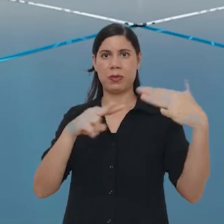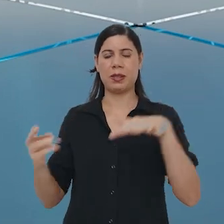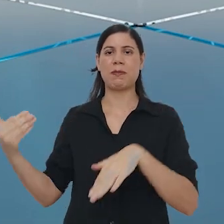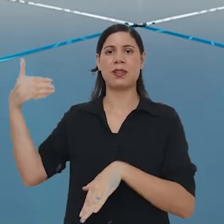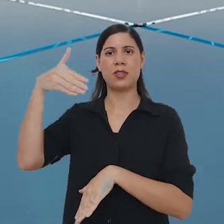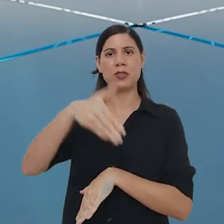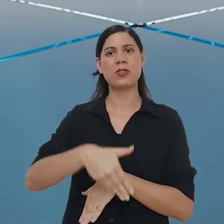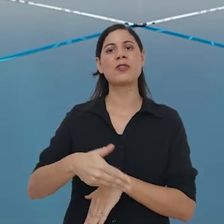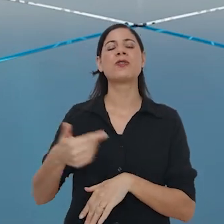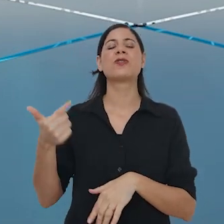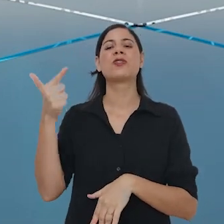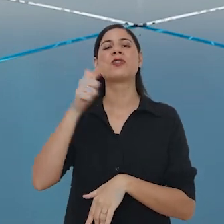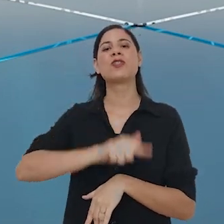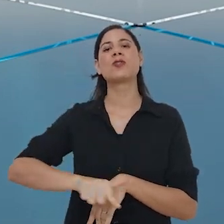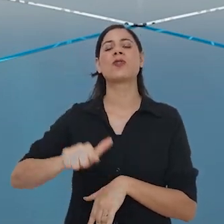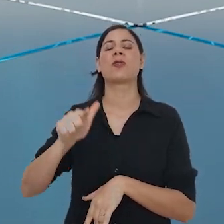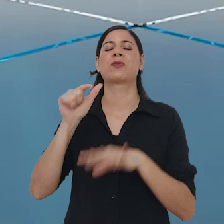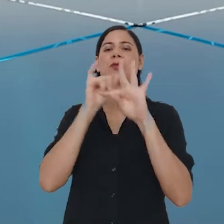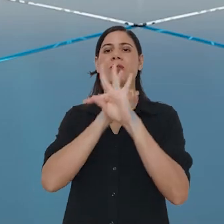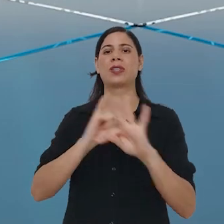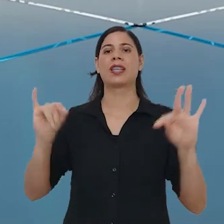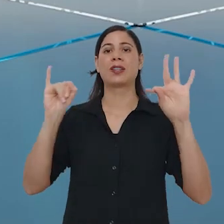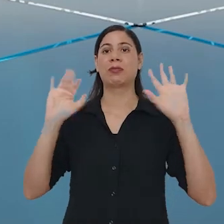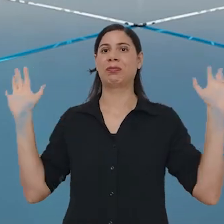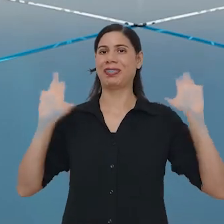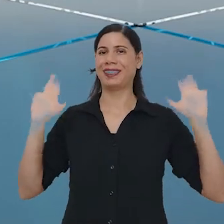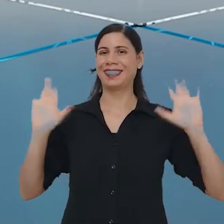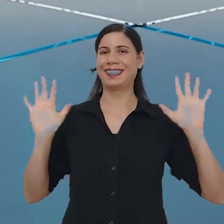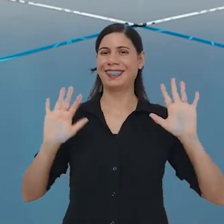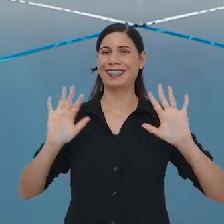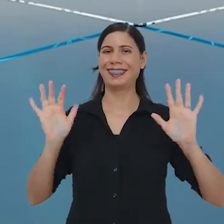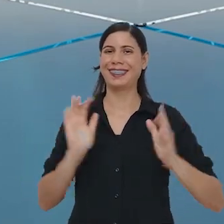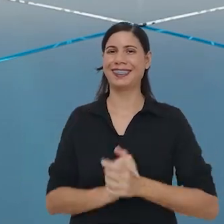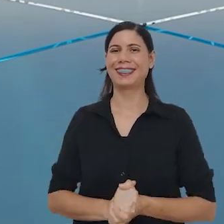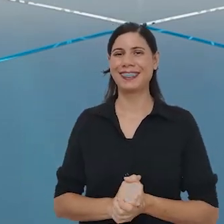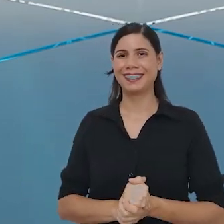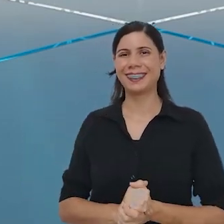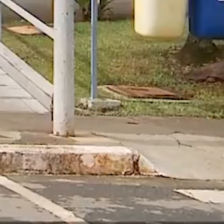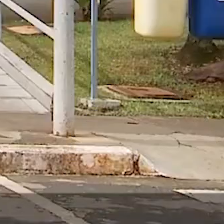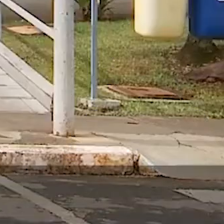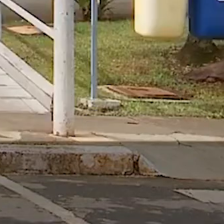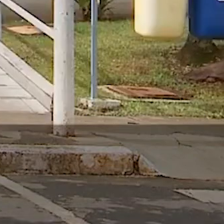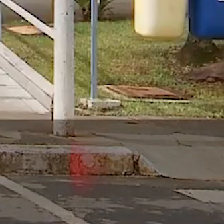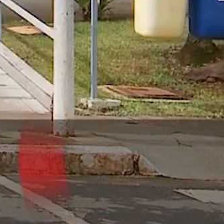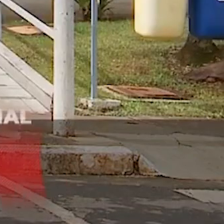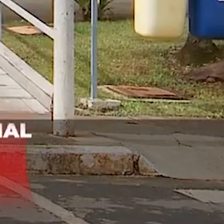de volta com mais uma edição do Inteiro Teor. Até a próxima. Tchau!